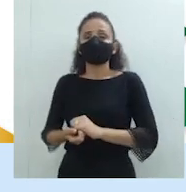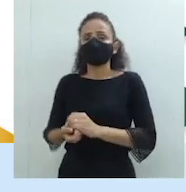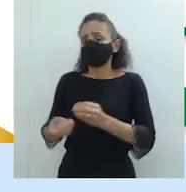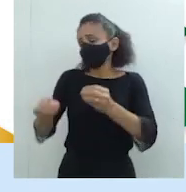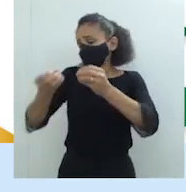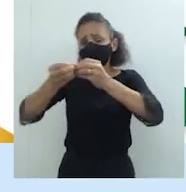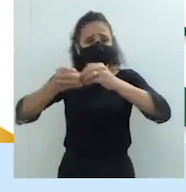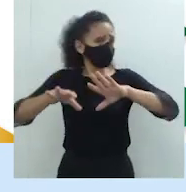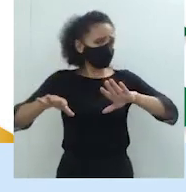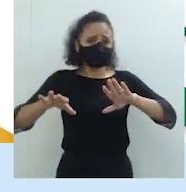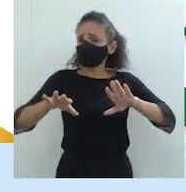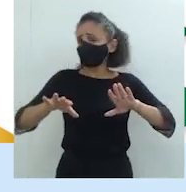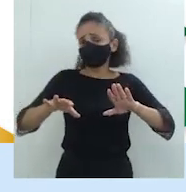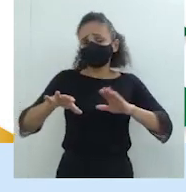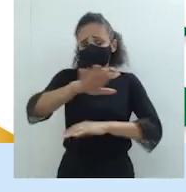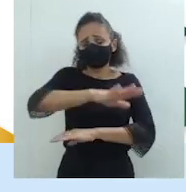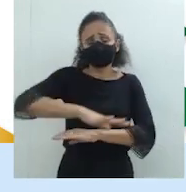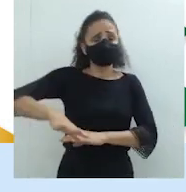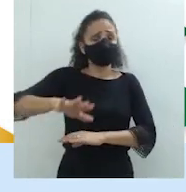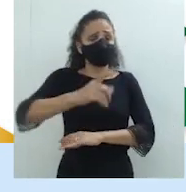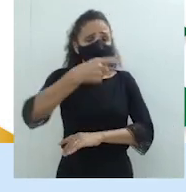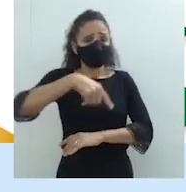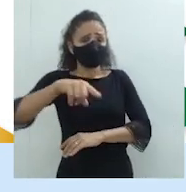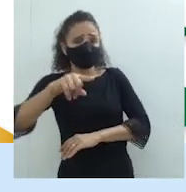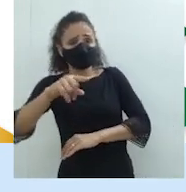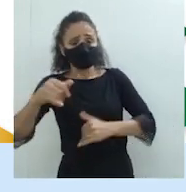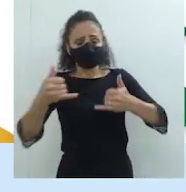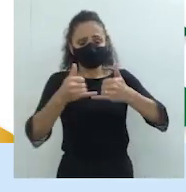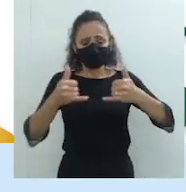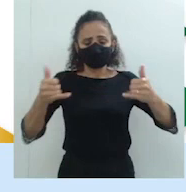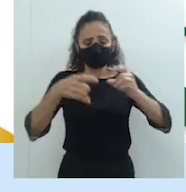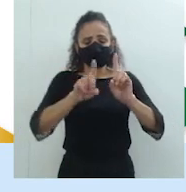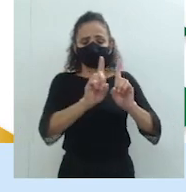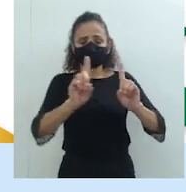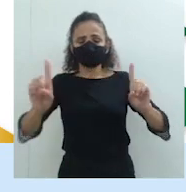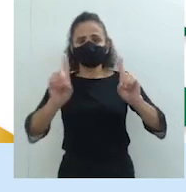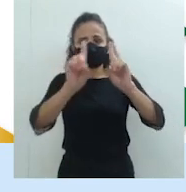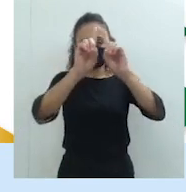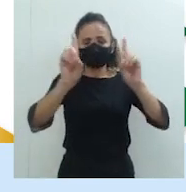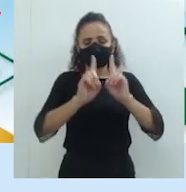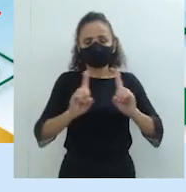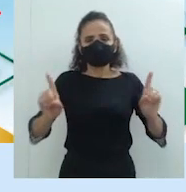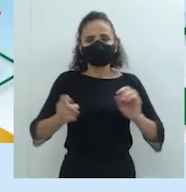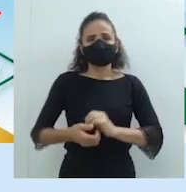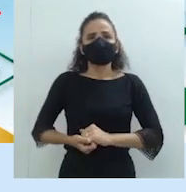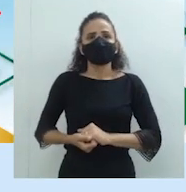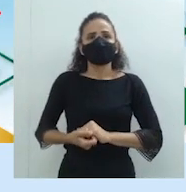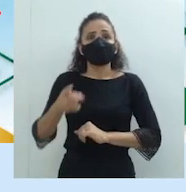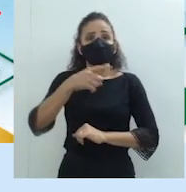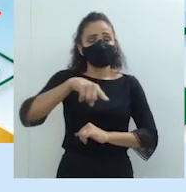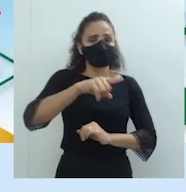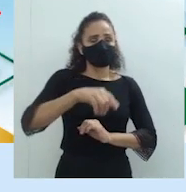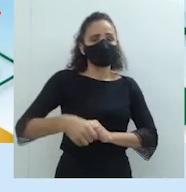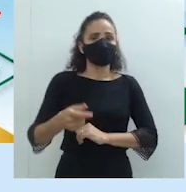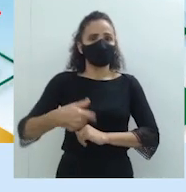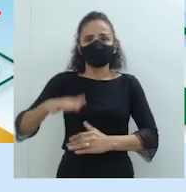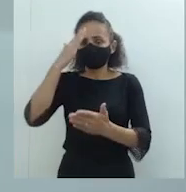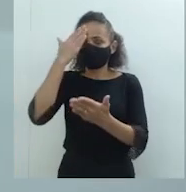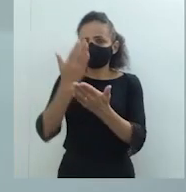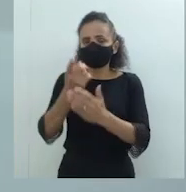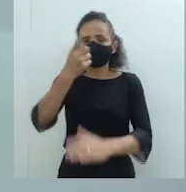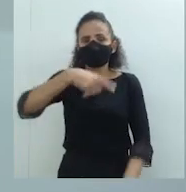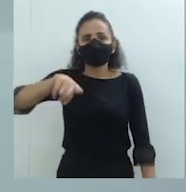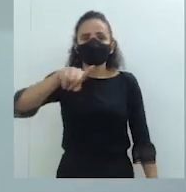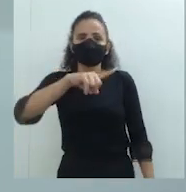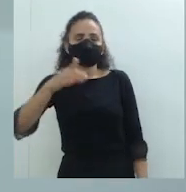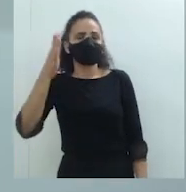a lâmpada dos outros cômodos. Então, o circuito paralelo é justamente isso. Bom, eu espero que vocês